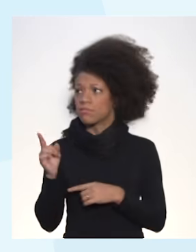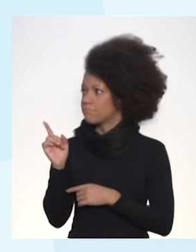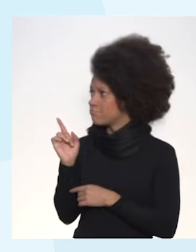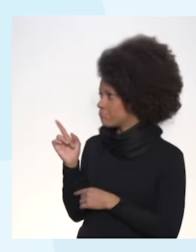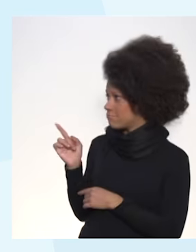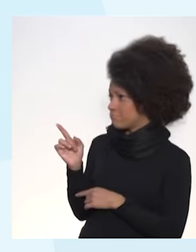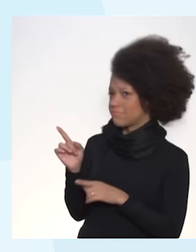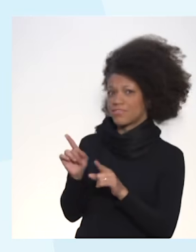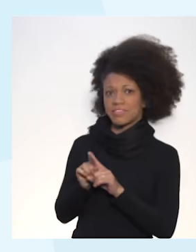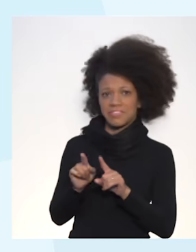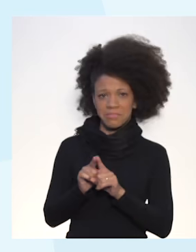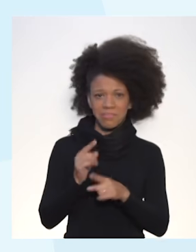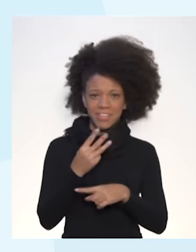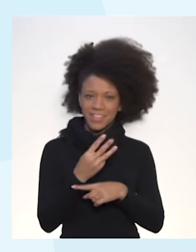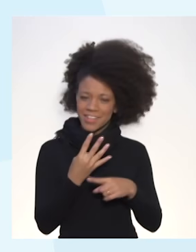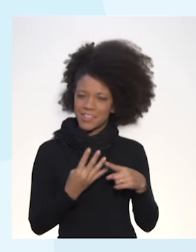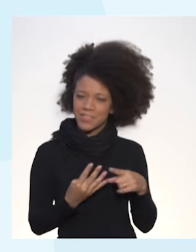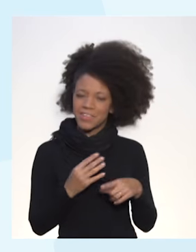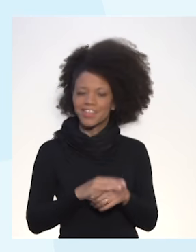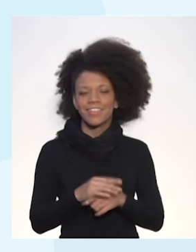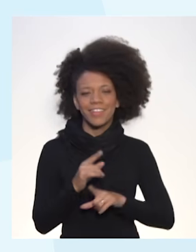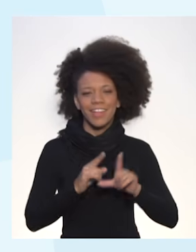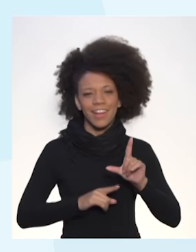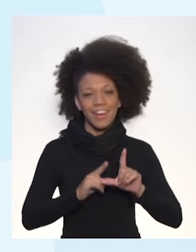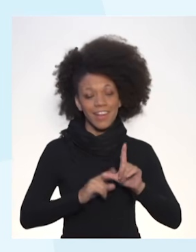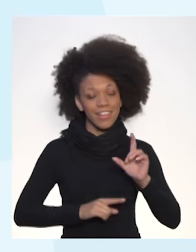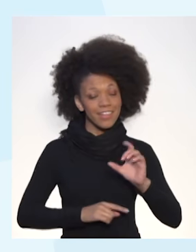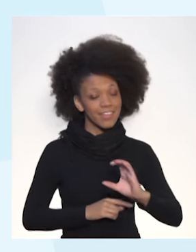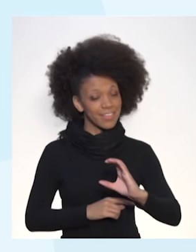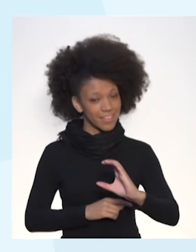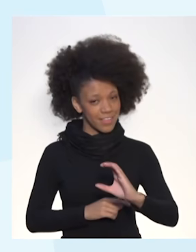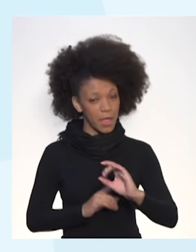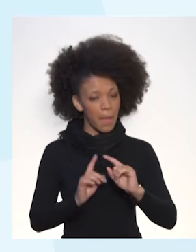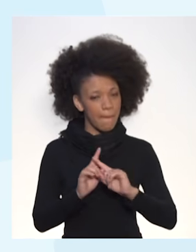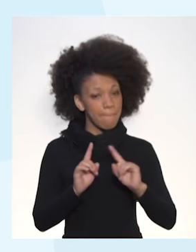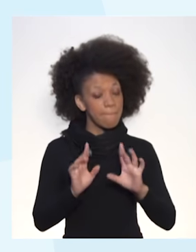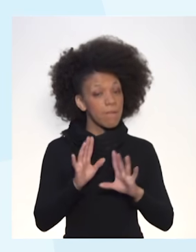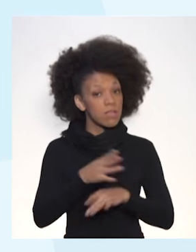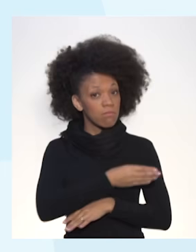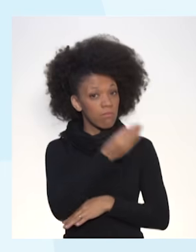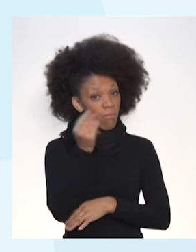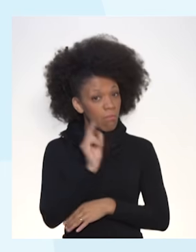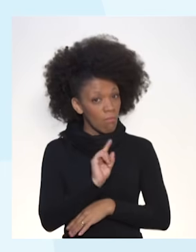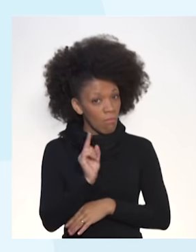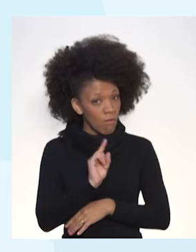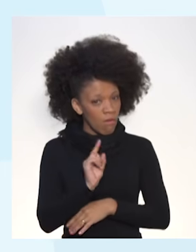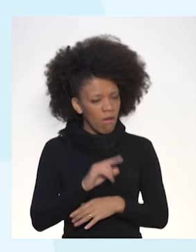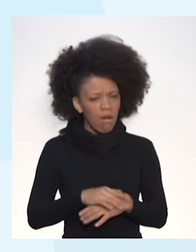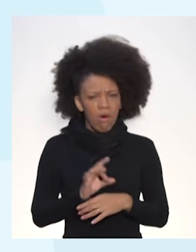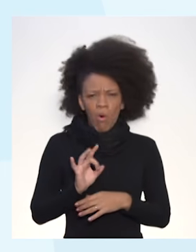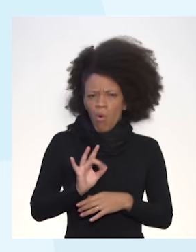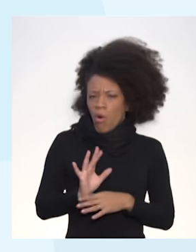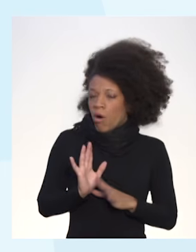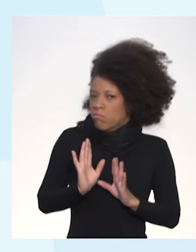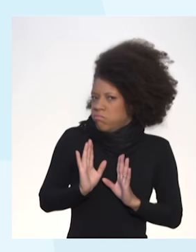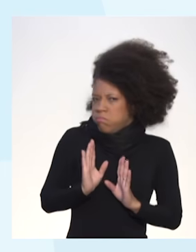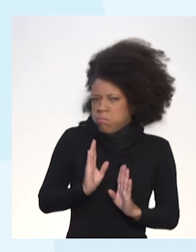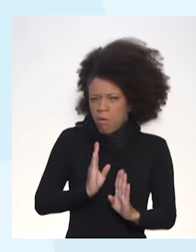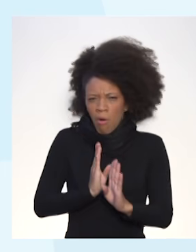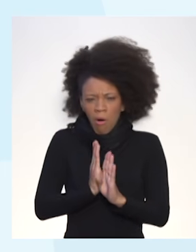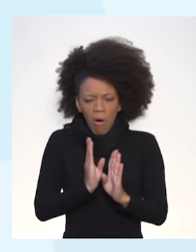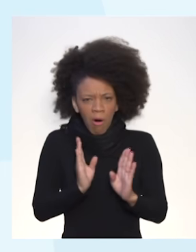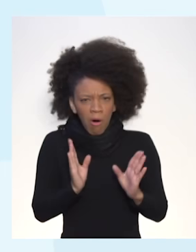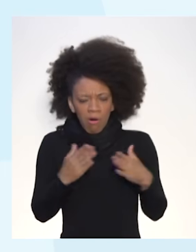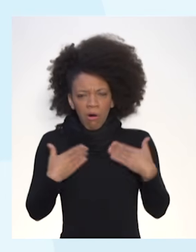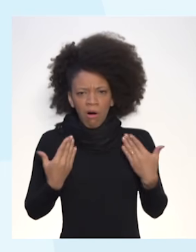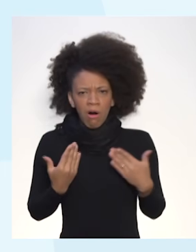dar 3/4, né? Alternativa C. Mas, ó, não esquece, tá bom? Foi só uma coincidência, tá bom?